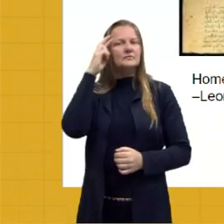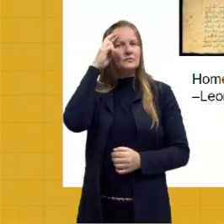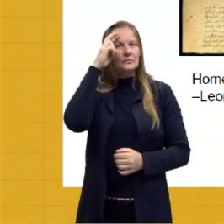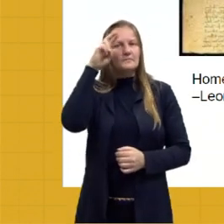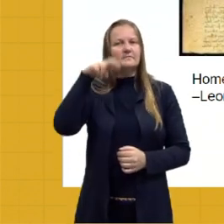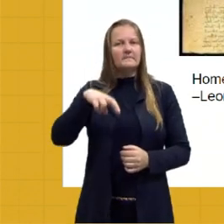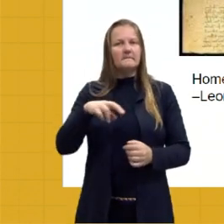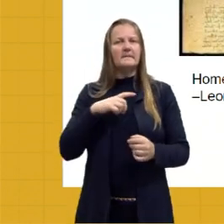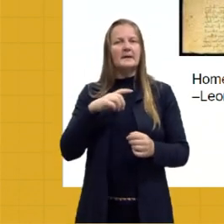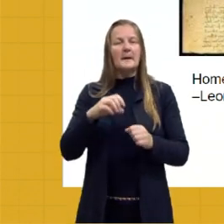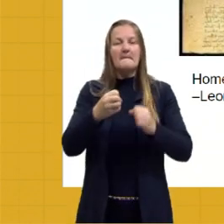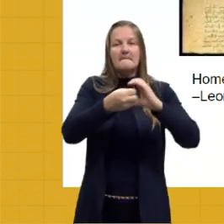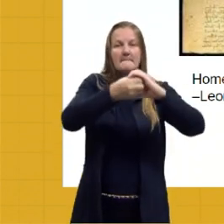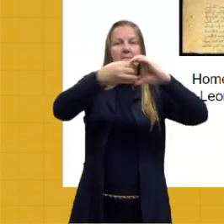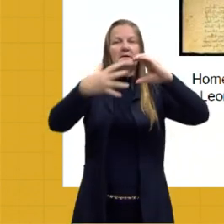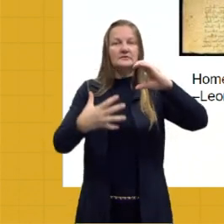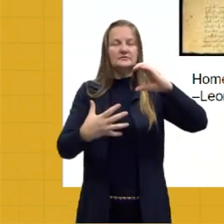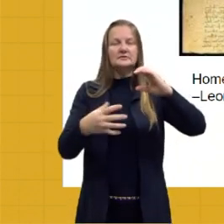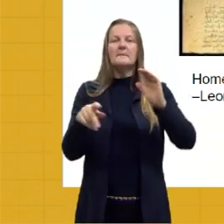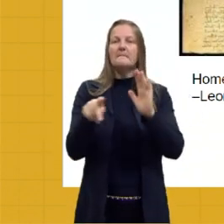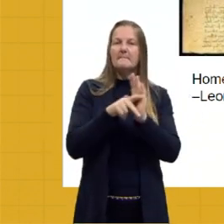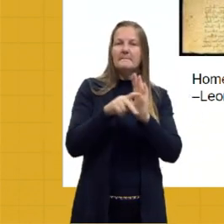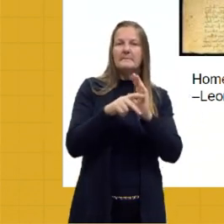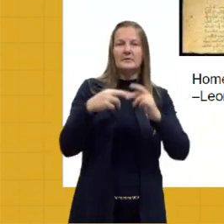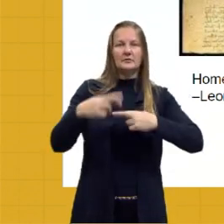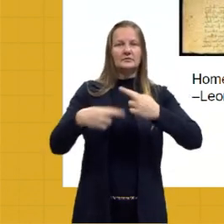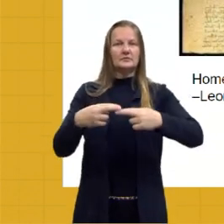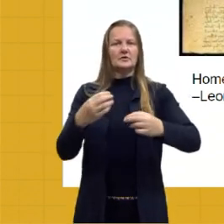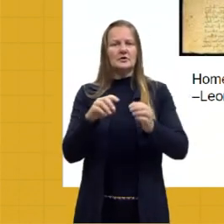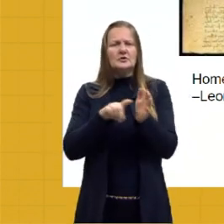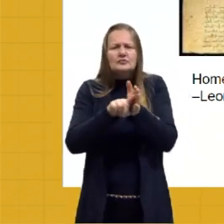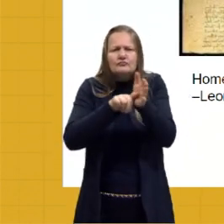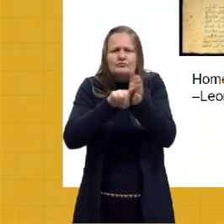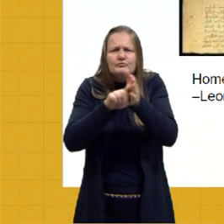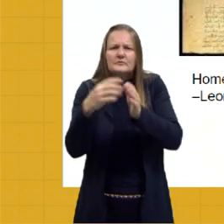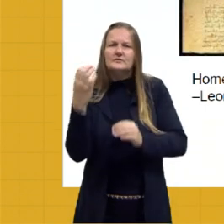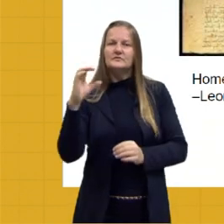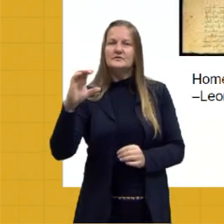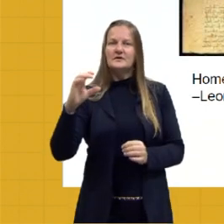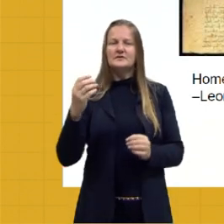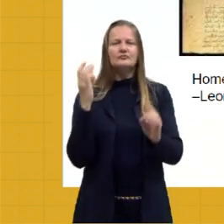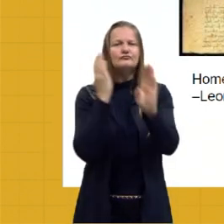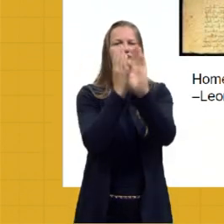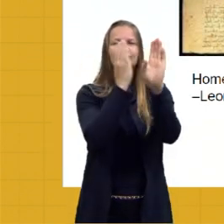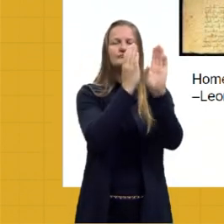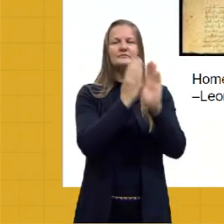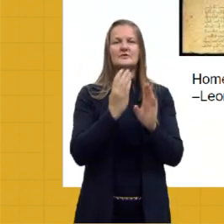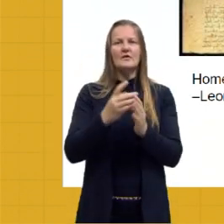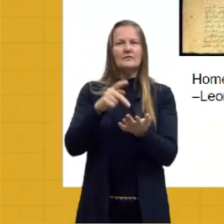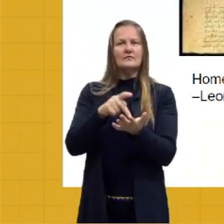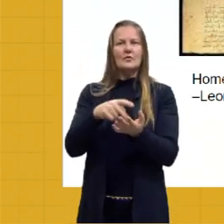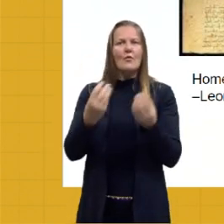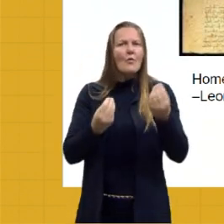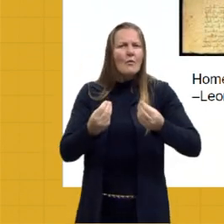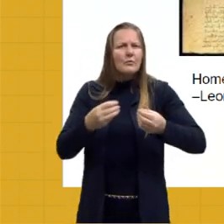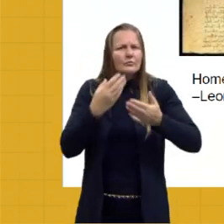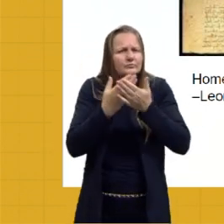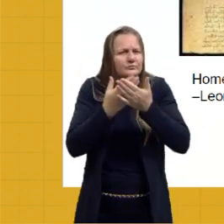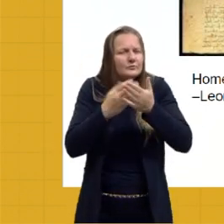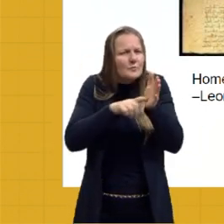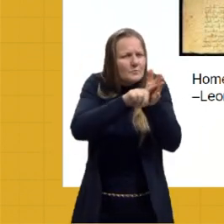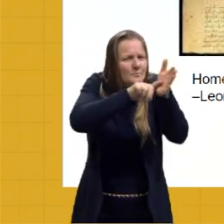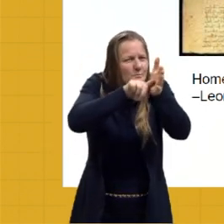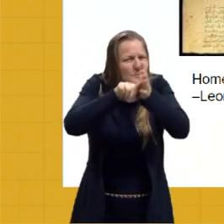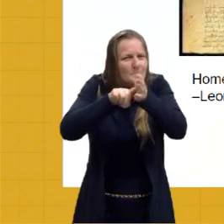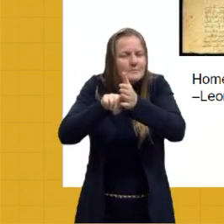racionalismo como característica essa coisa da Ciência da descoberta da Verdade do estudo